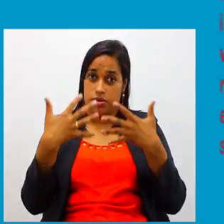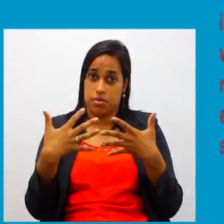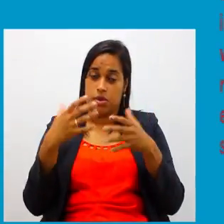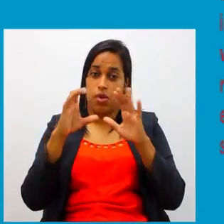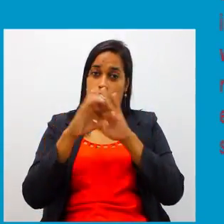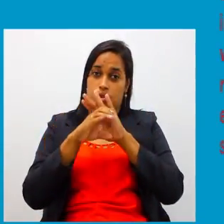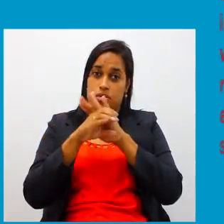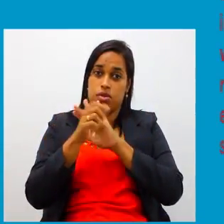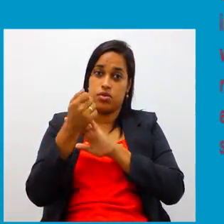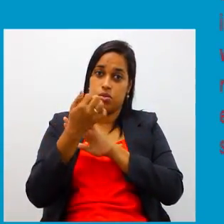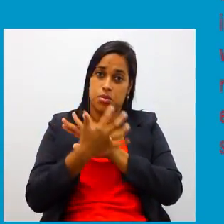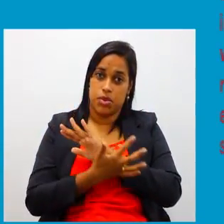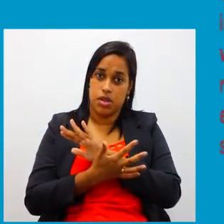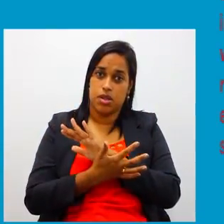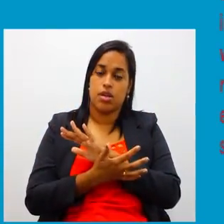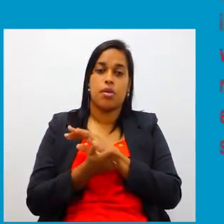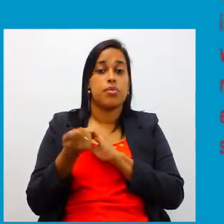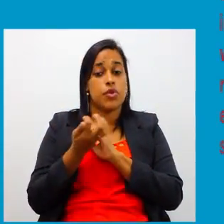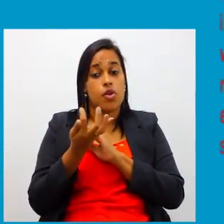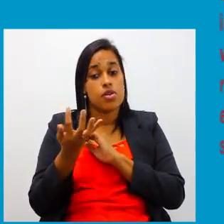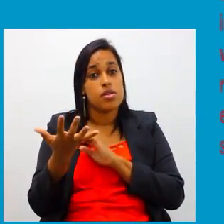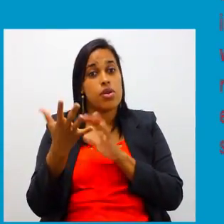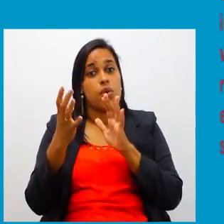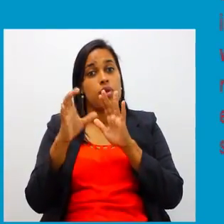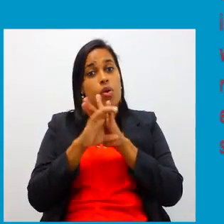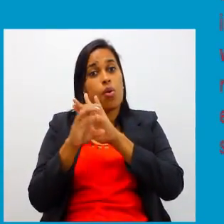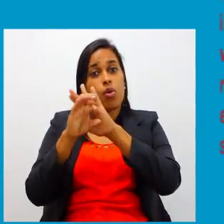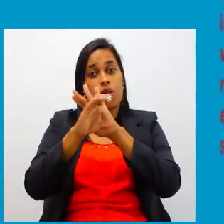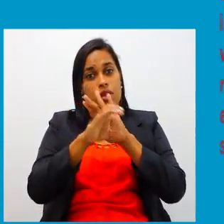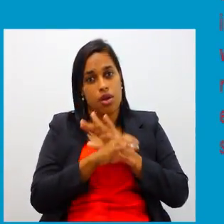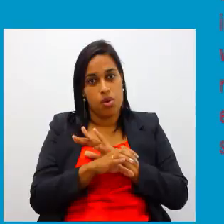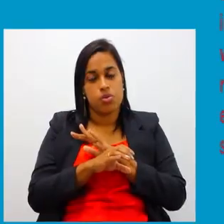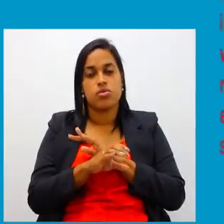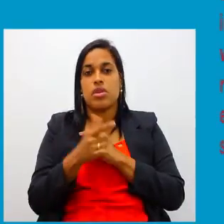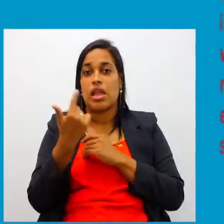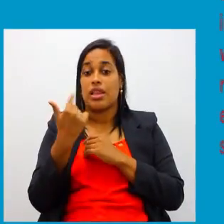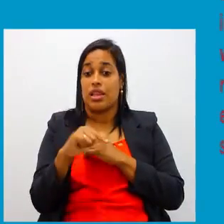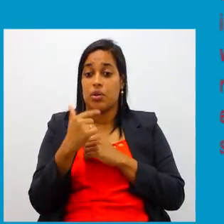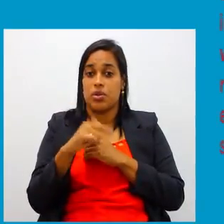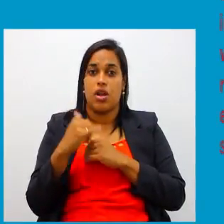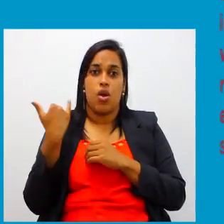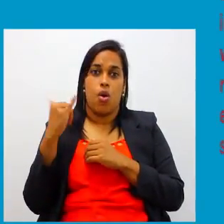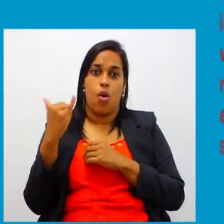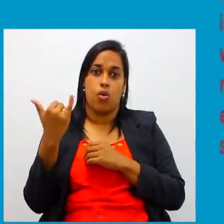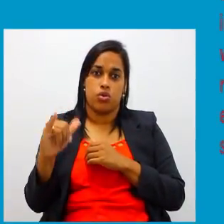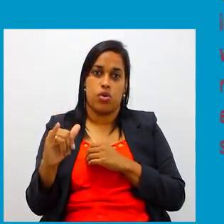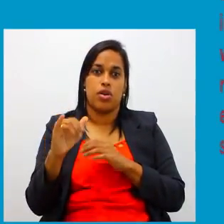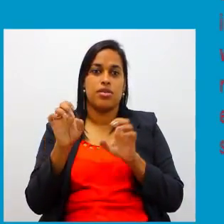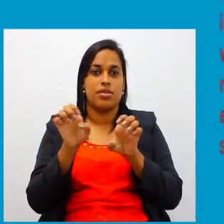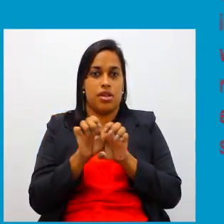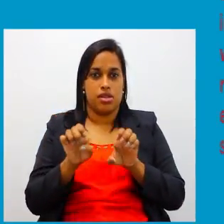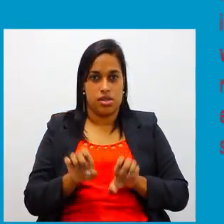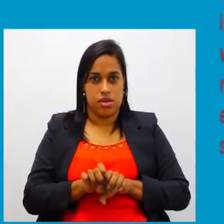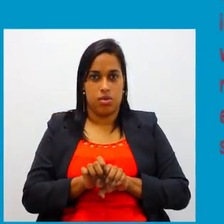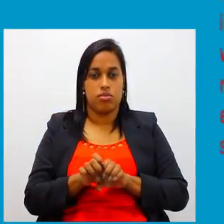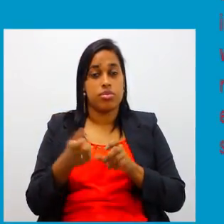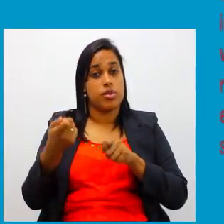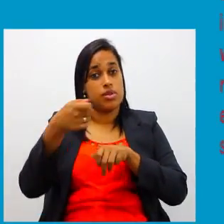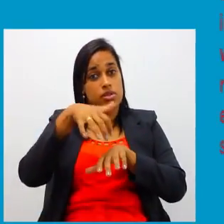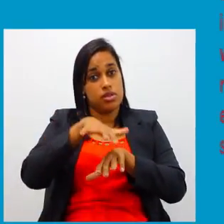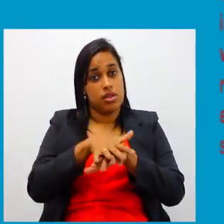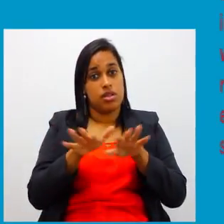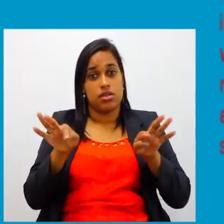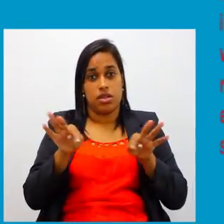o conceito diz assim: produção de conteúdos descentralizado e sem controle editorial. Acompanha comigo.